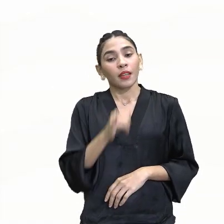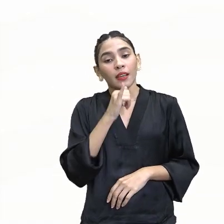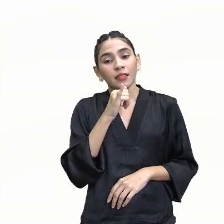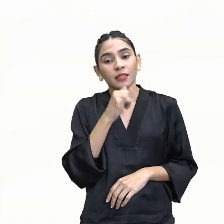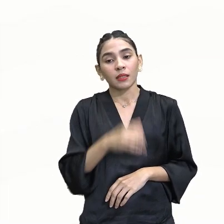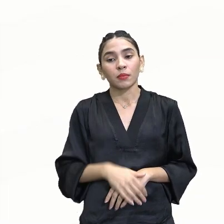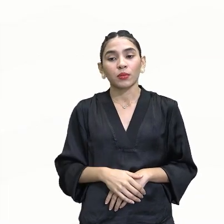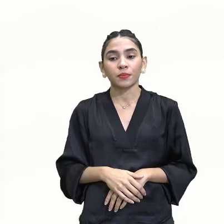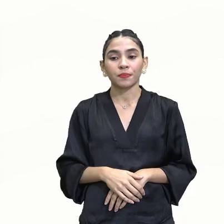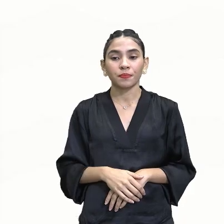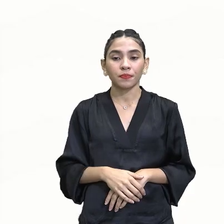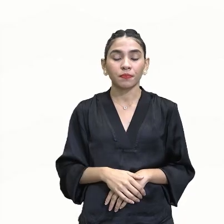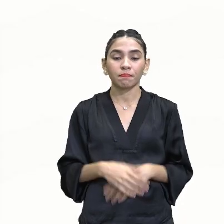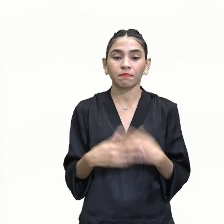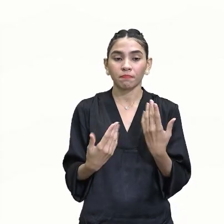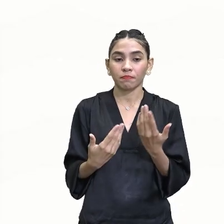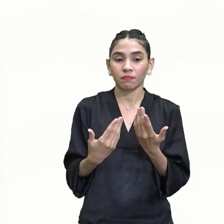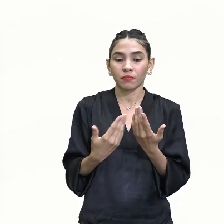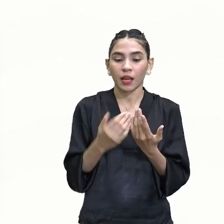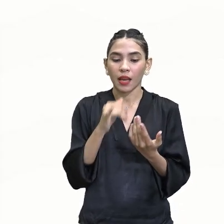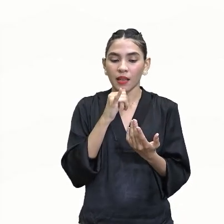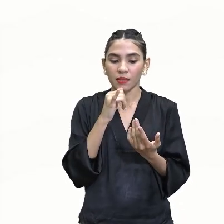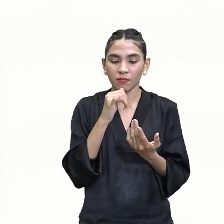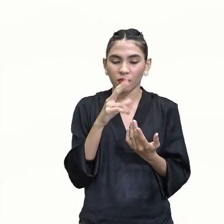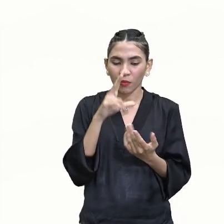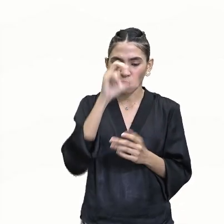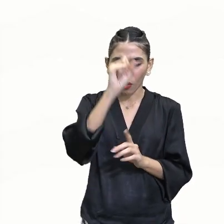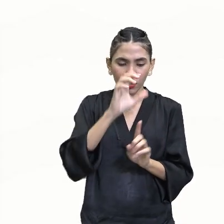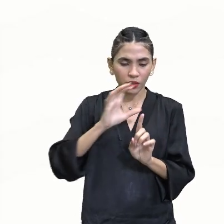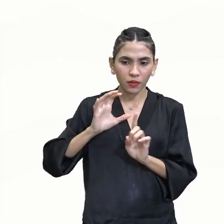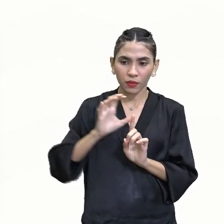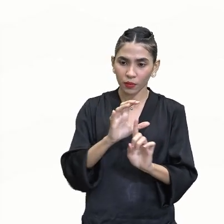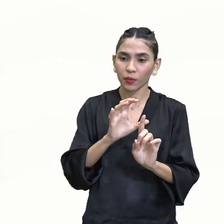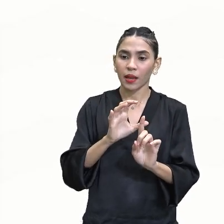né, essa dinâmica muito,